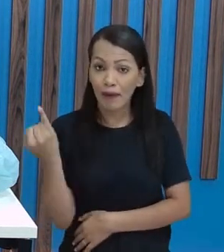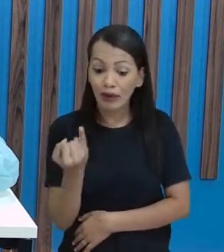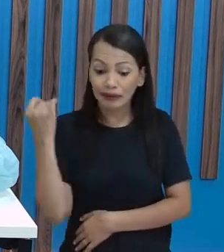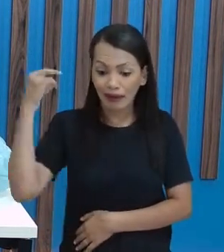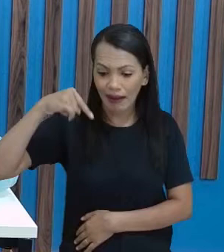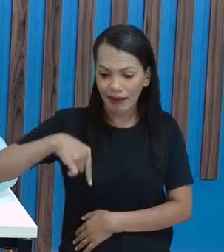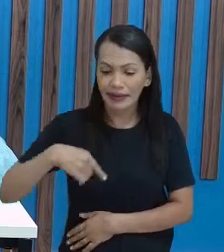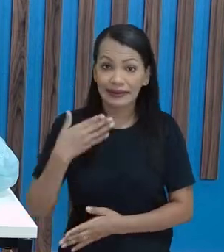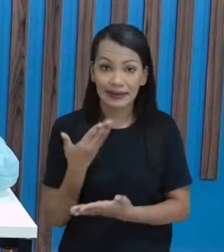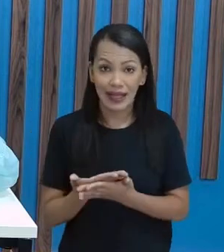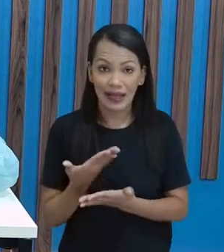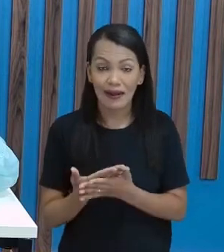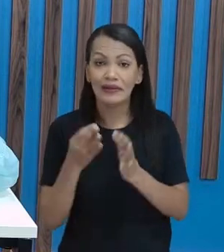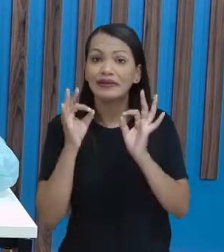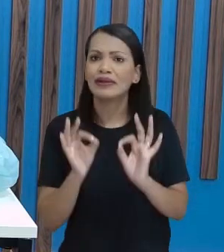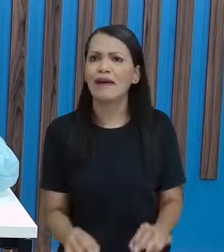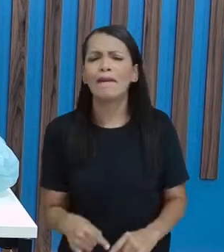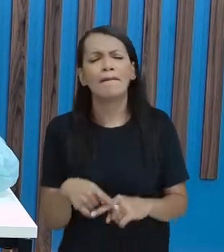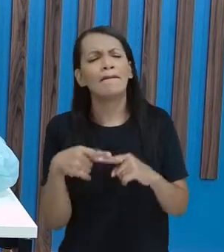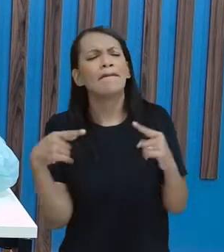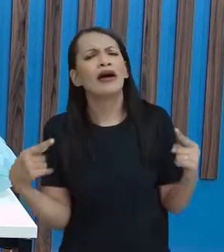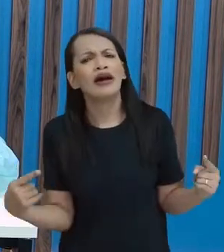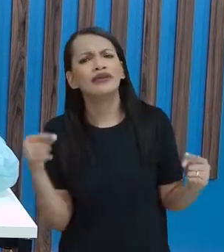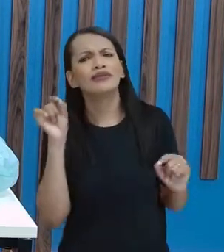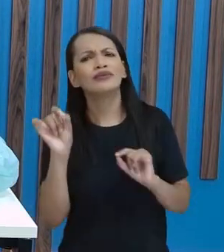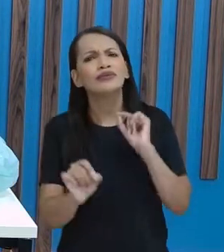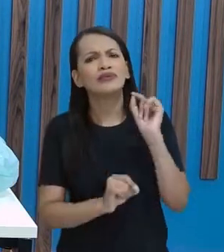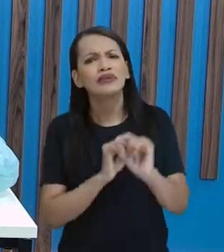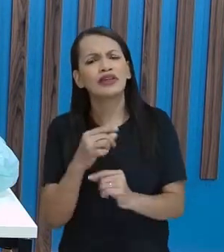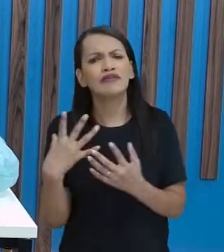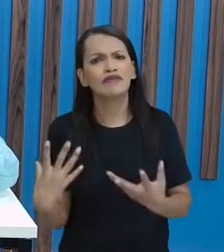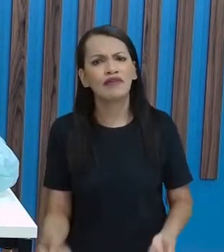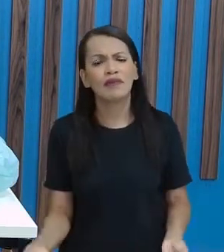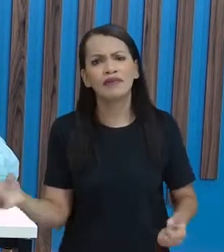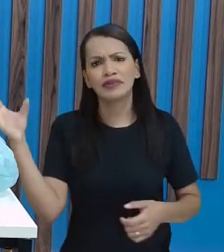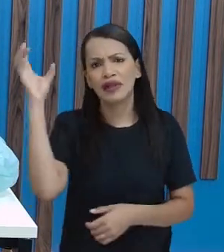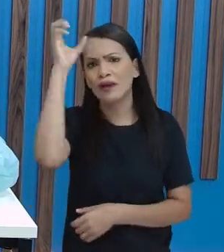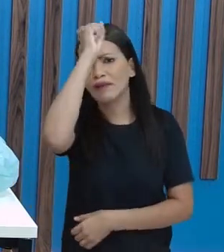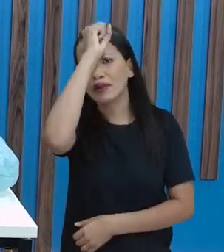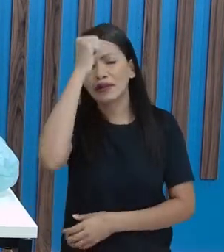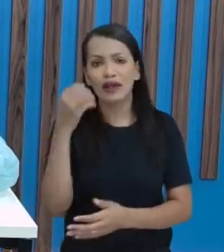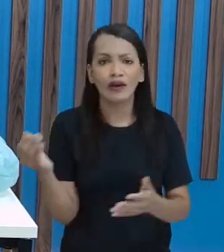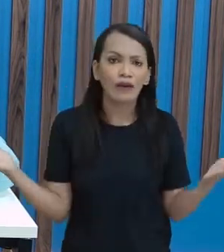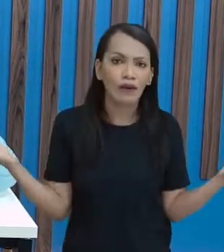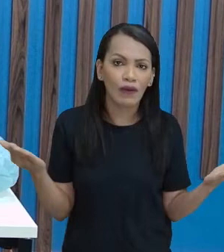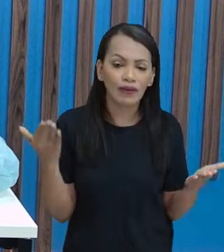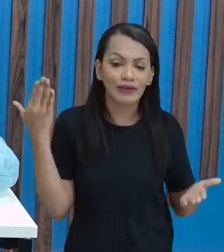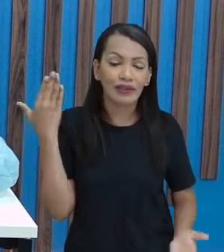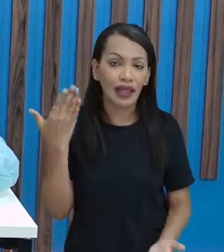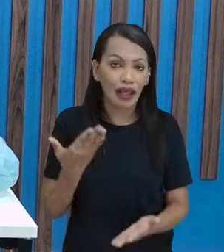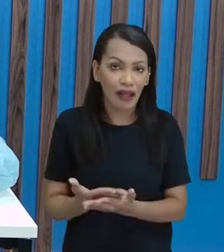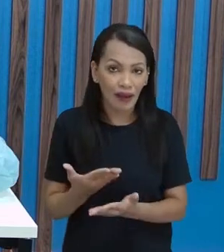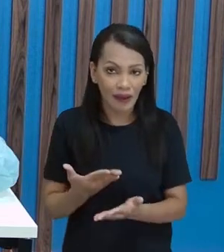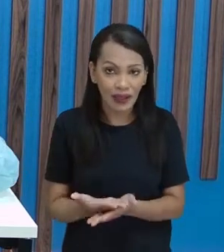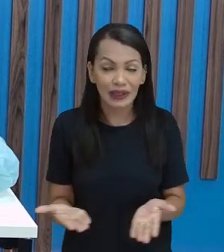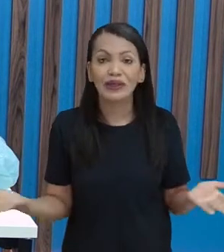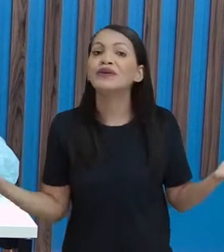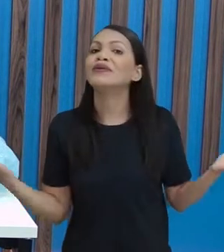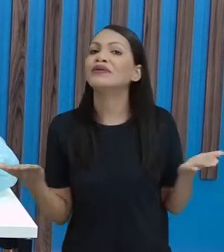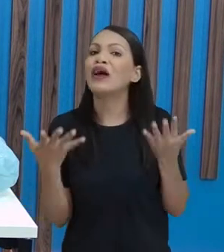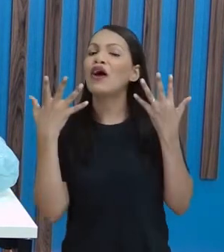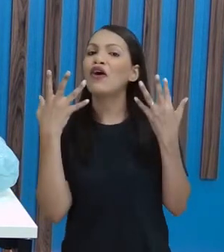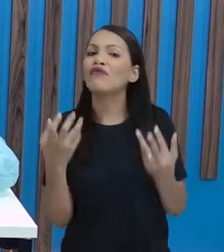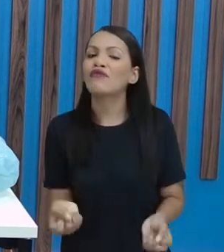nossas aulas. Mas e aí? O que será que iremos aprender na aula de hoje? Na aula de hoje,